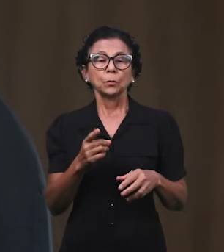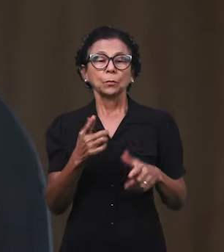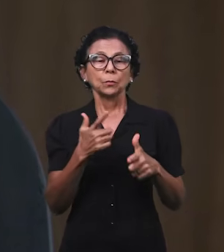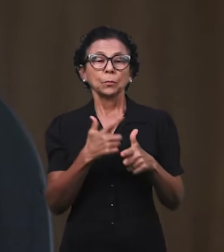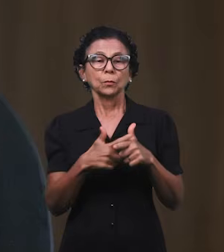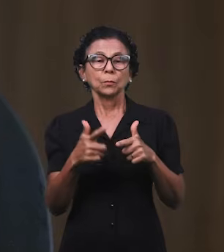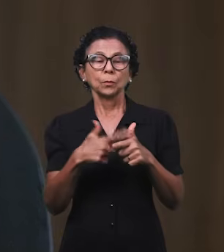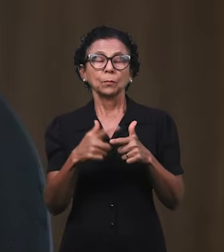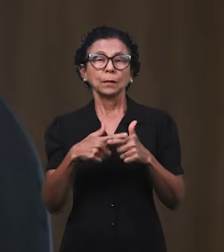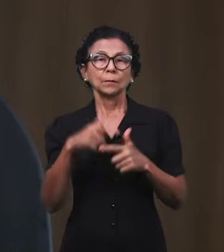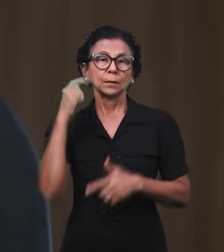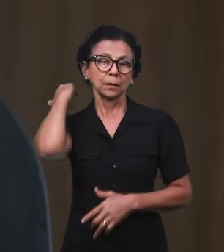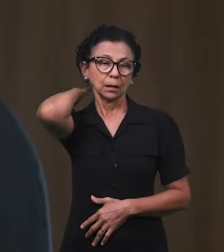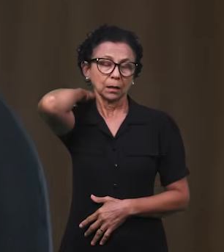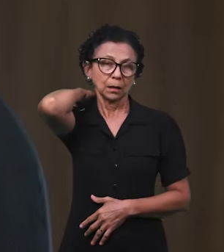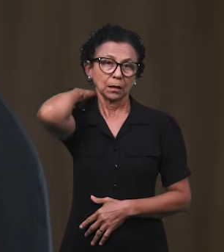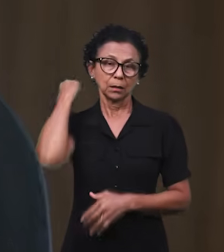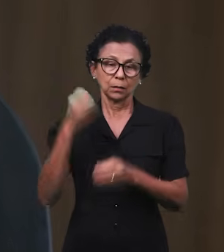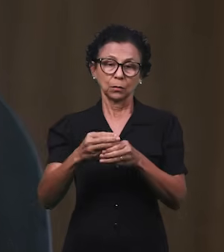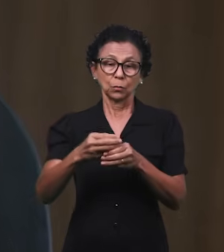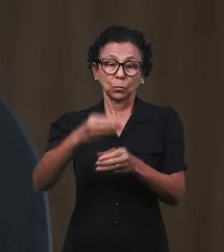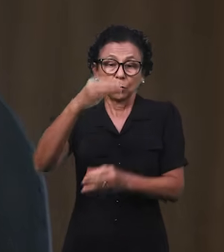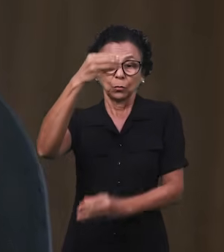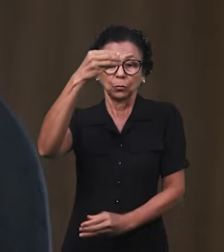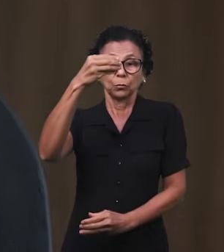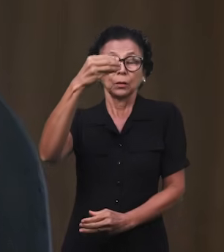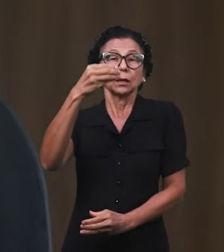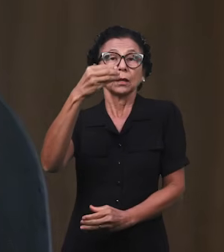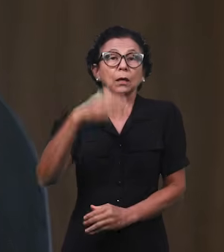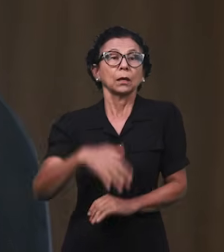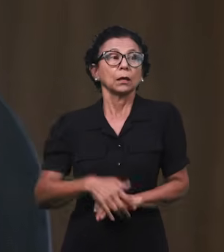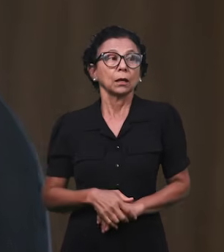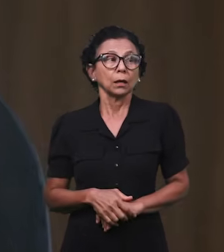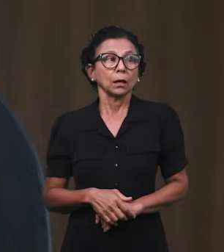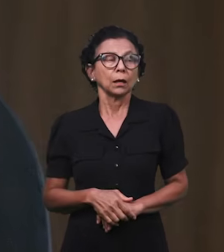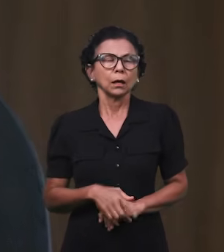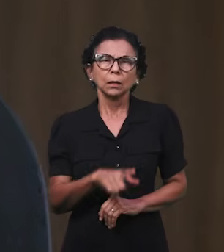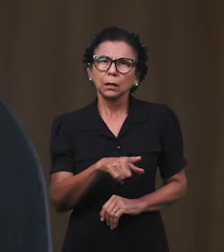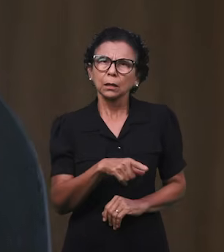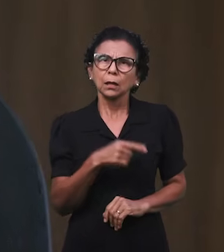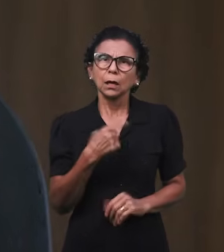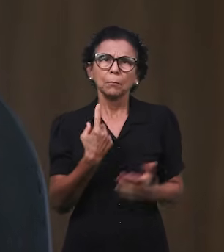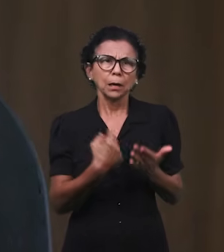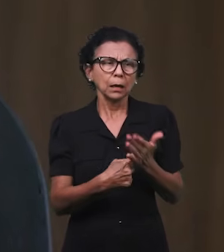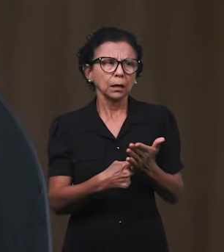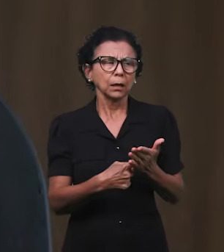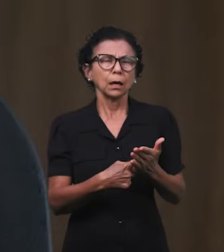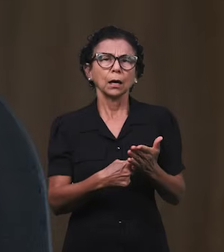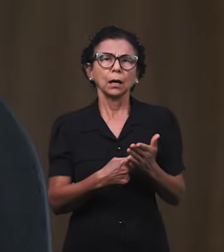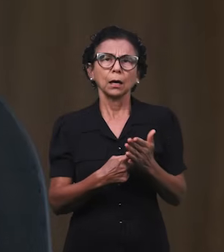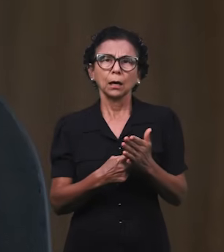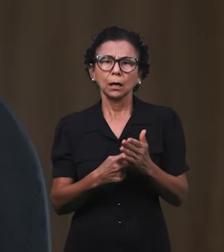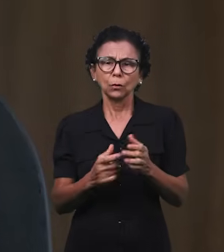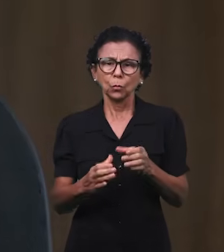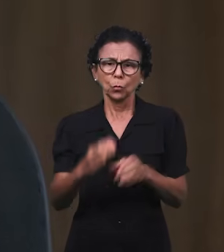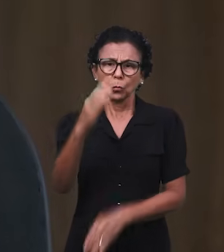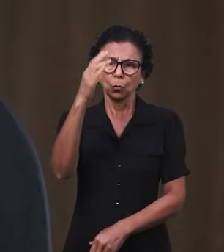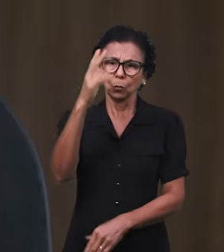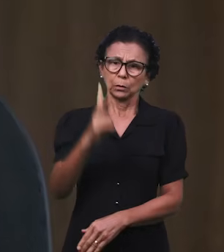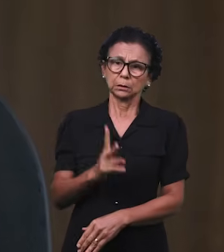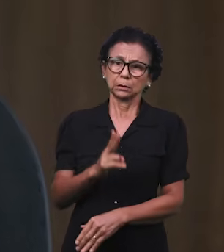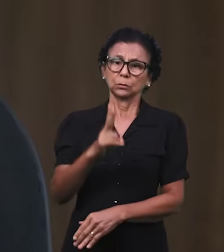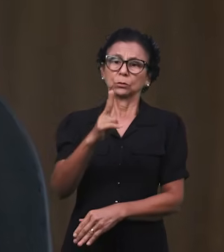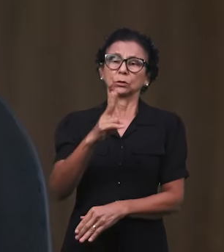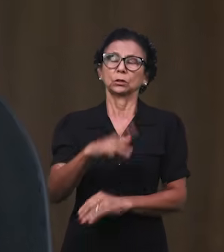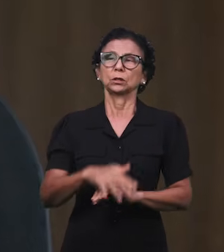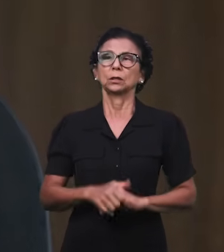cheguei a neurocirurgiã e foi marcada uma cirurgia na minha coluna. Graças a Deus